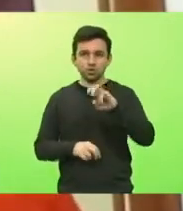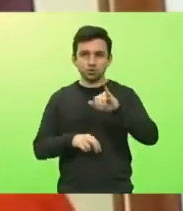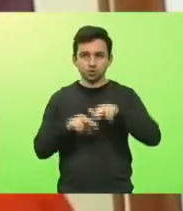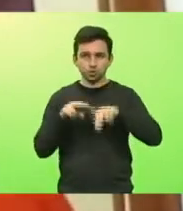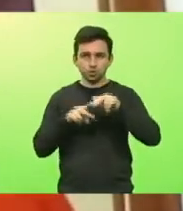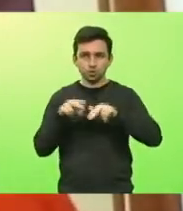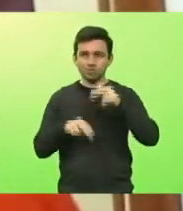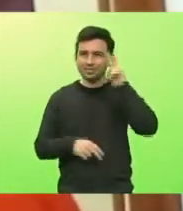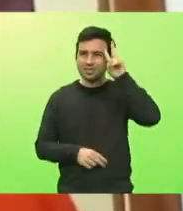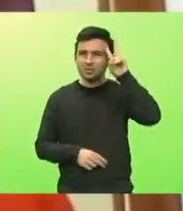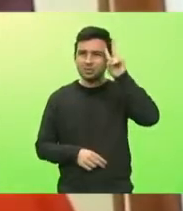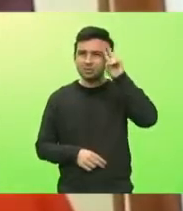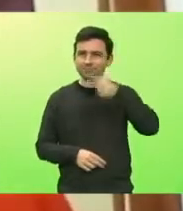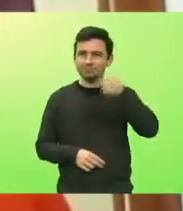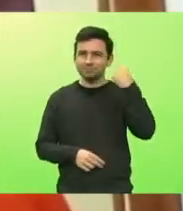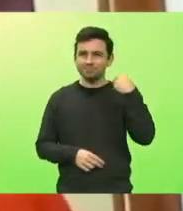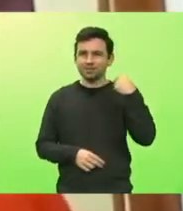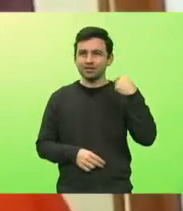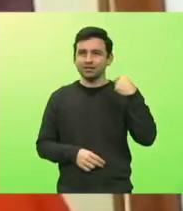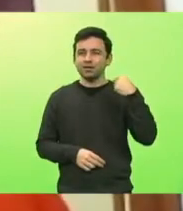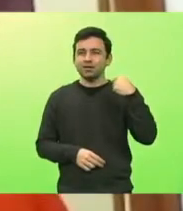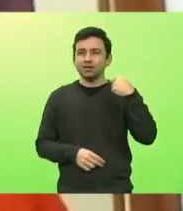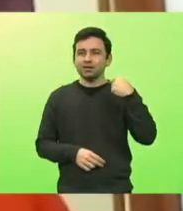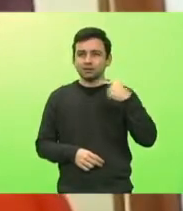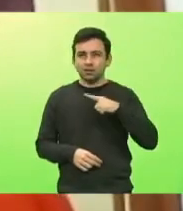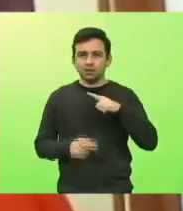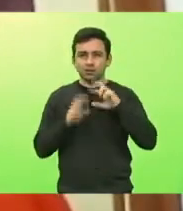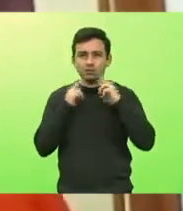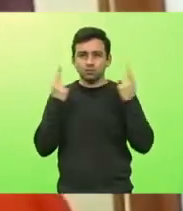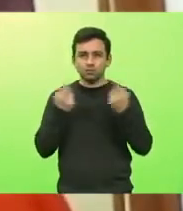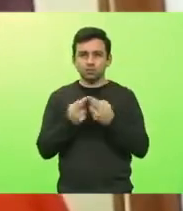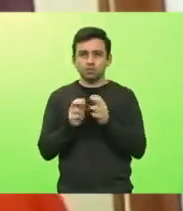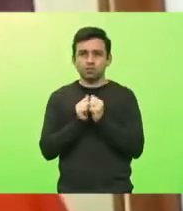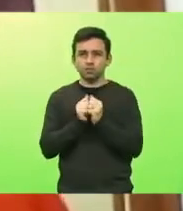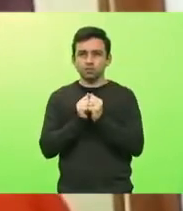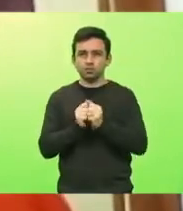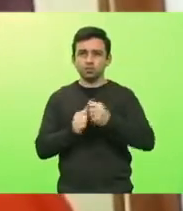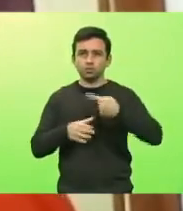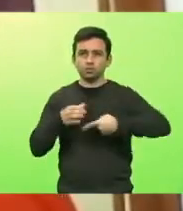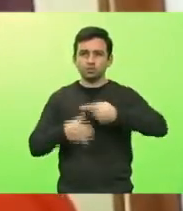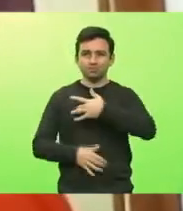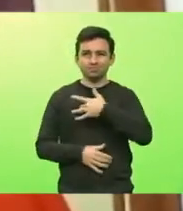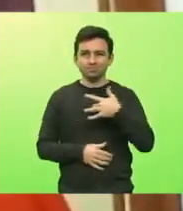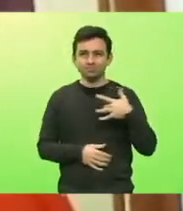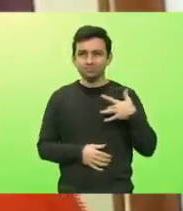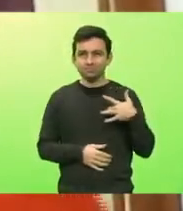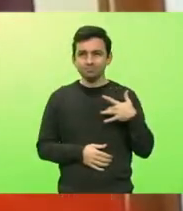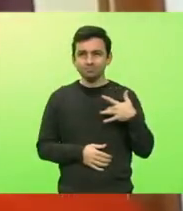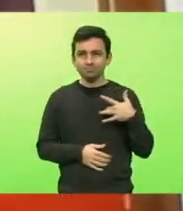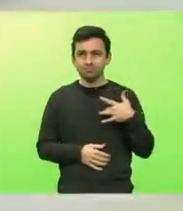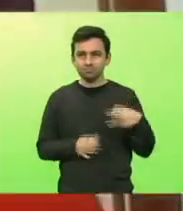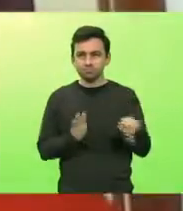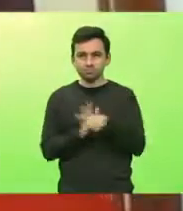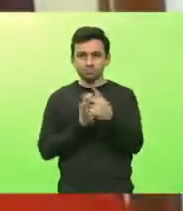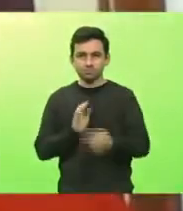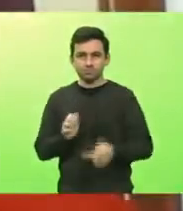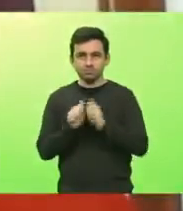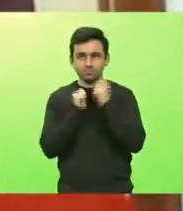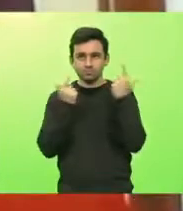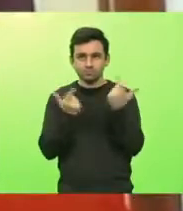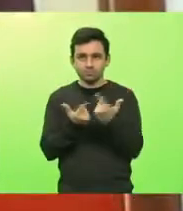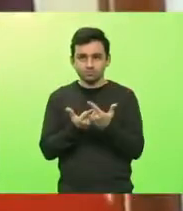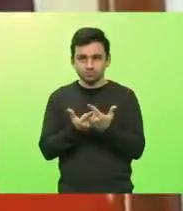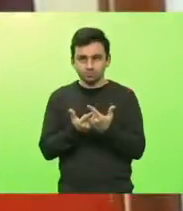uma segunda-feira, nós tivemos uma reunião conjunta na Comissão de Saúde da Assembleia Legislativa e Câmara